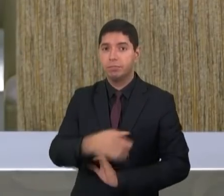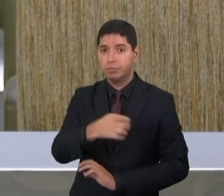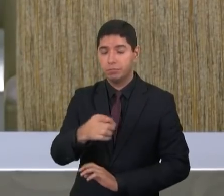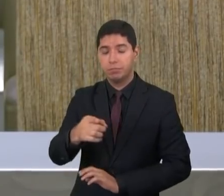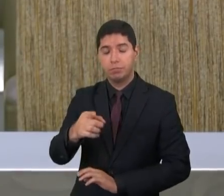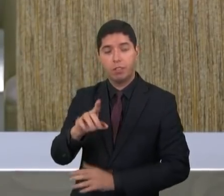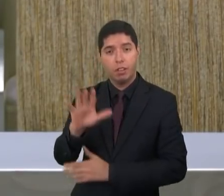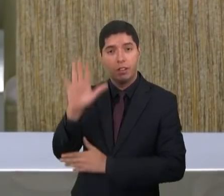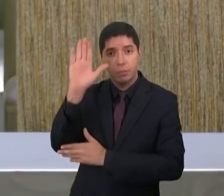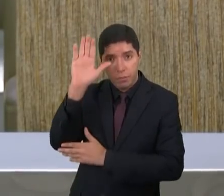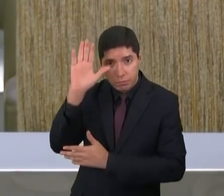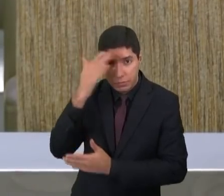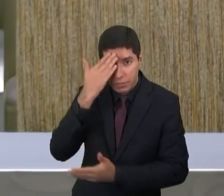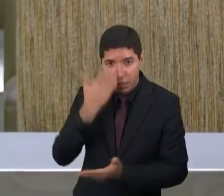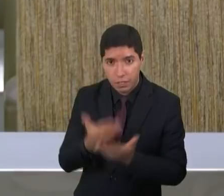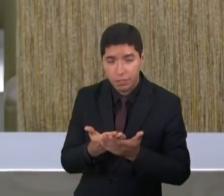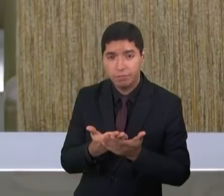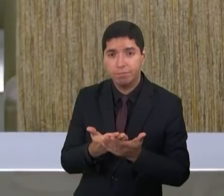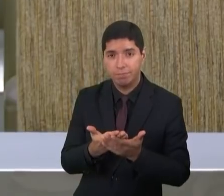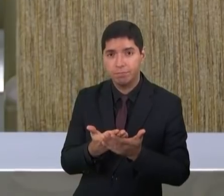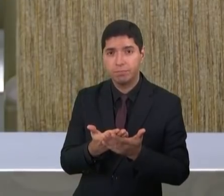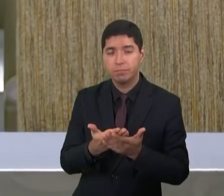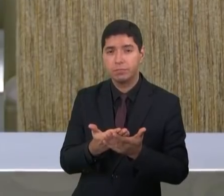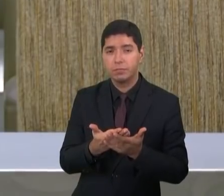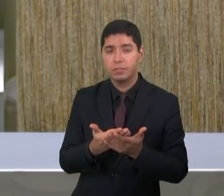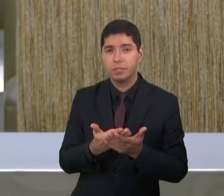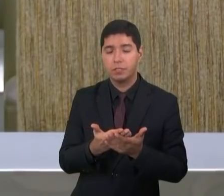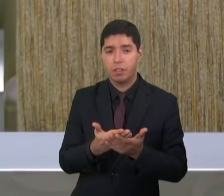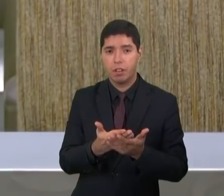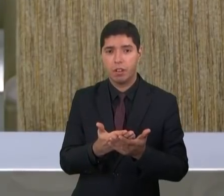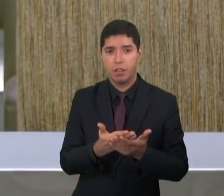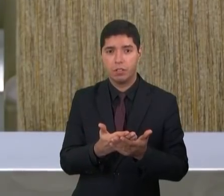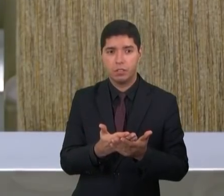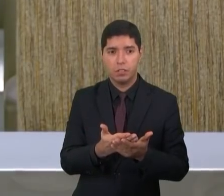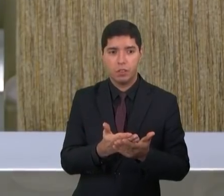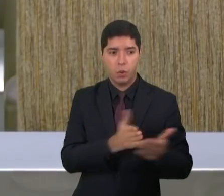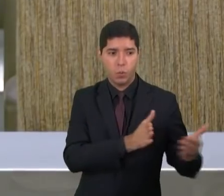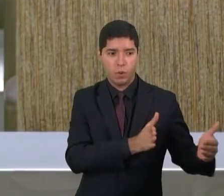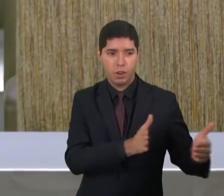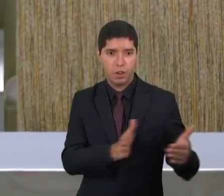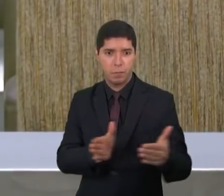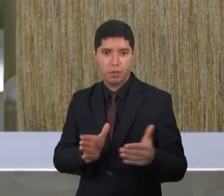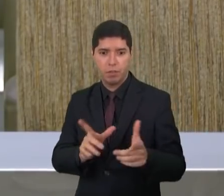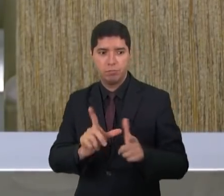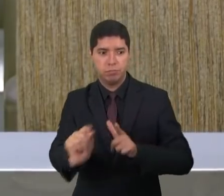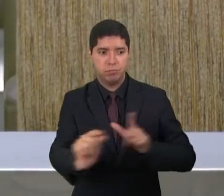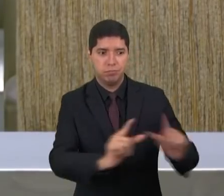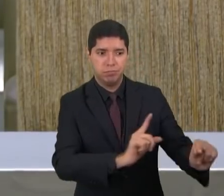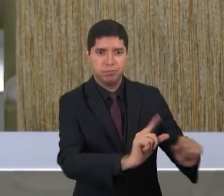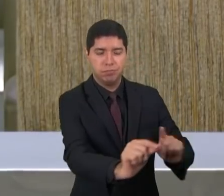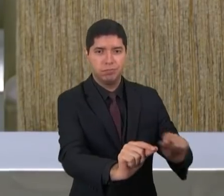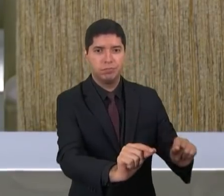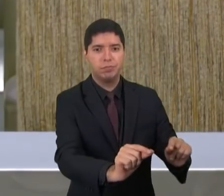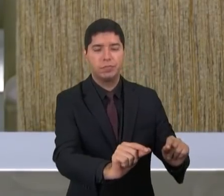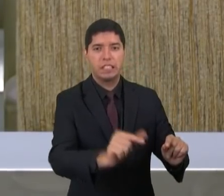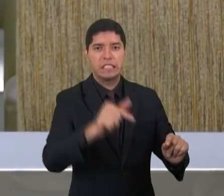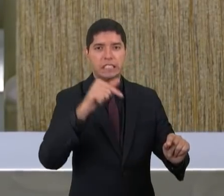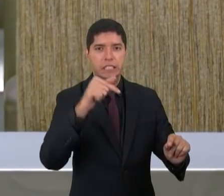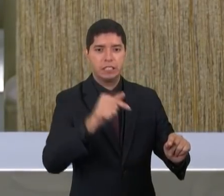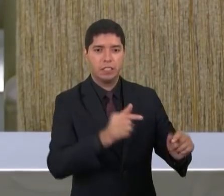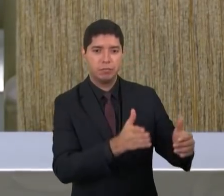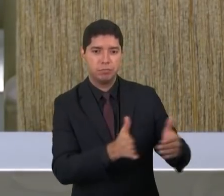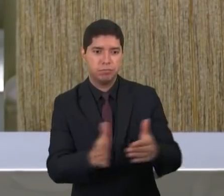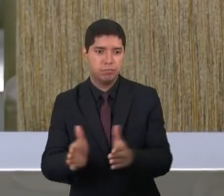direita e recebe esta palavra nesta noite. Por um caminho sairão contra ti, mas por